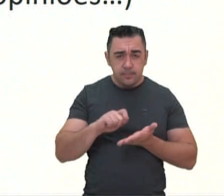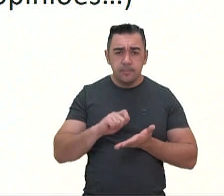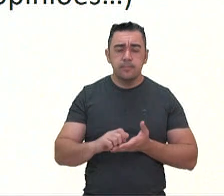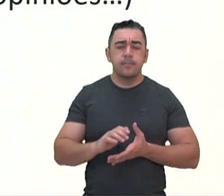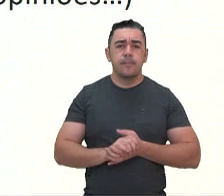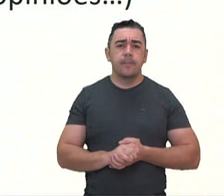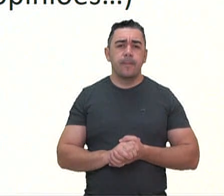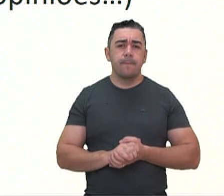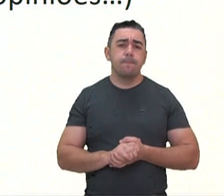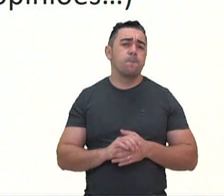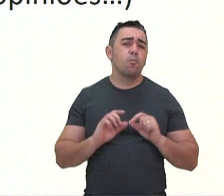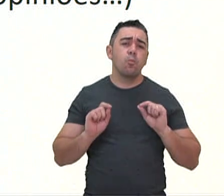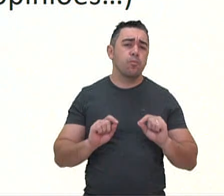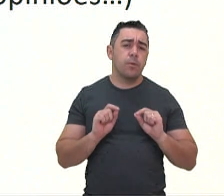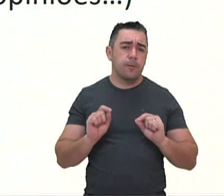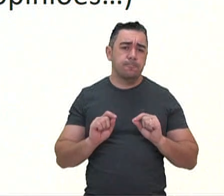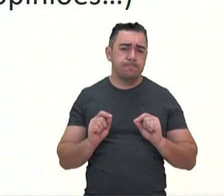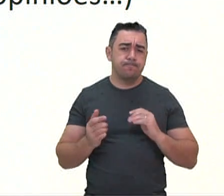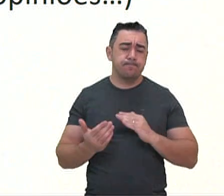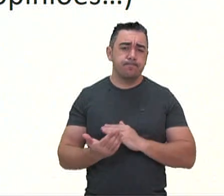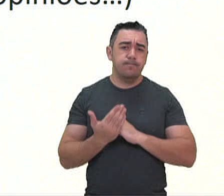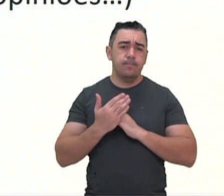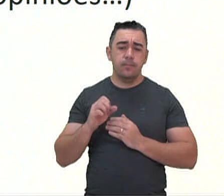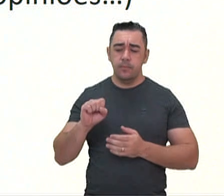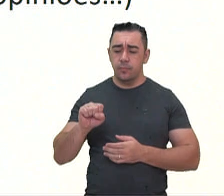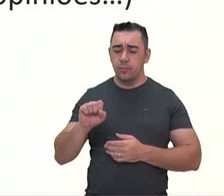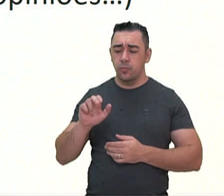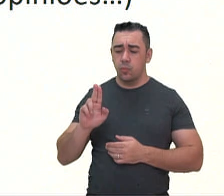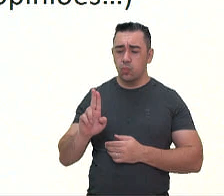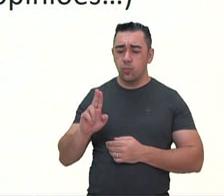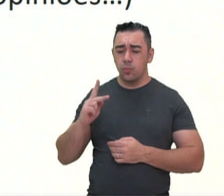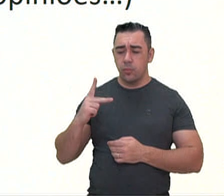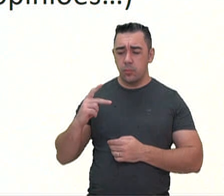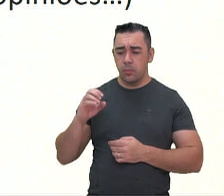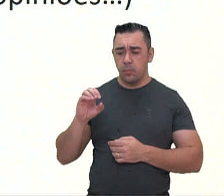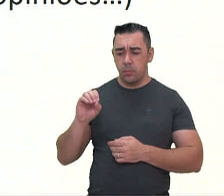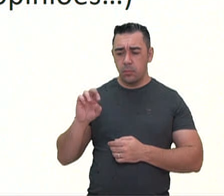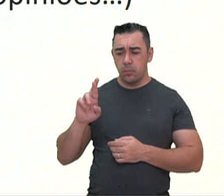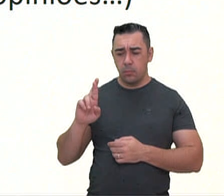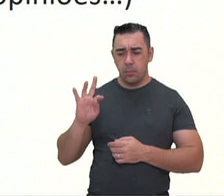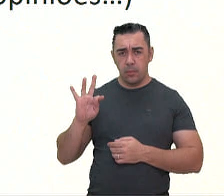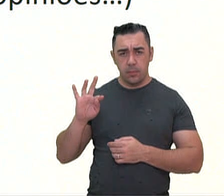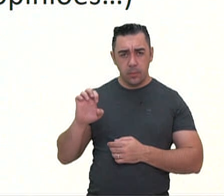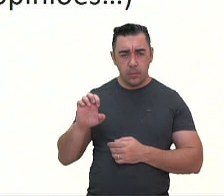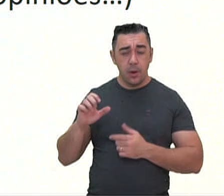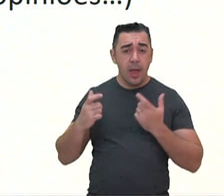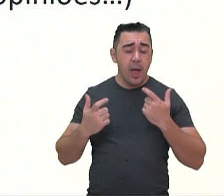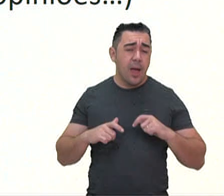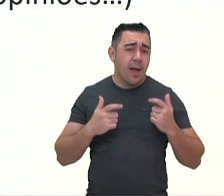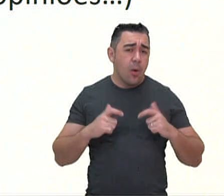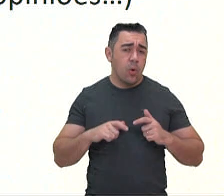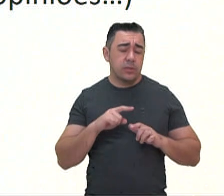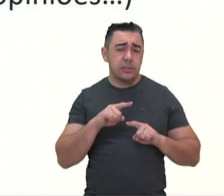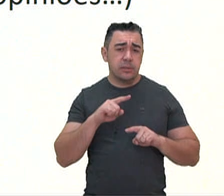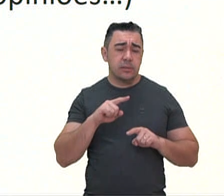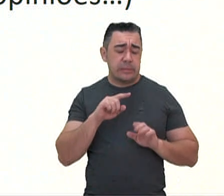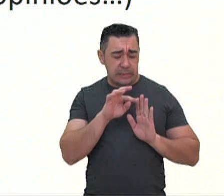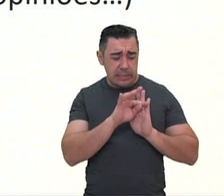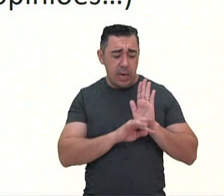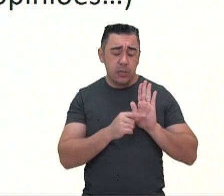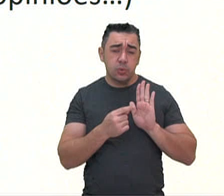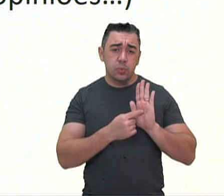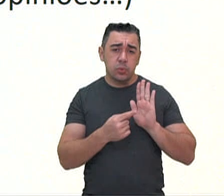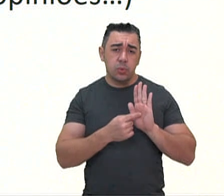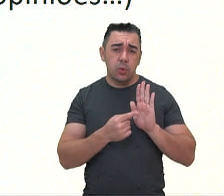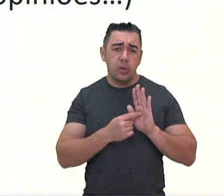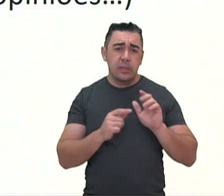os suportes? Suporte quer dizer onde que aquele texto, em que material aquele texto pode